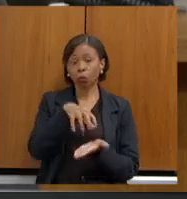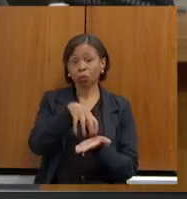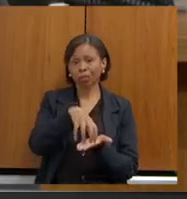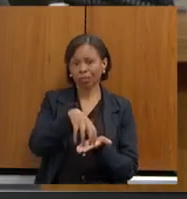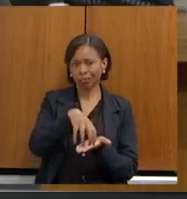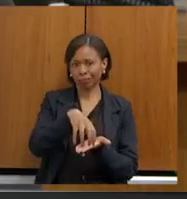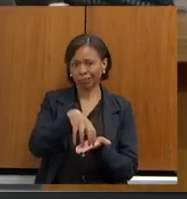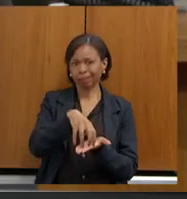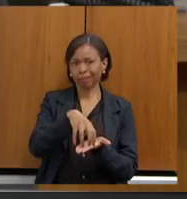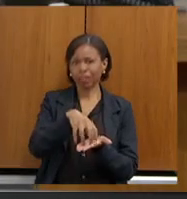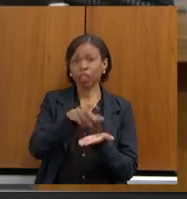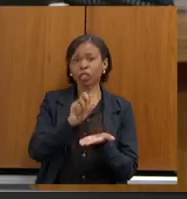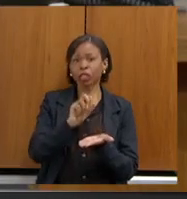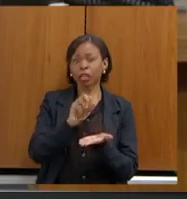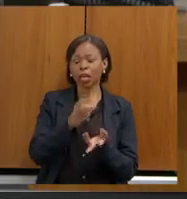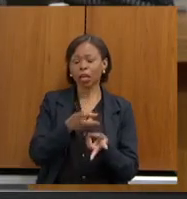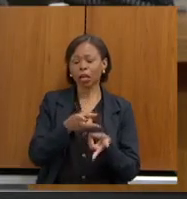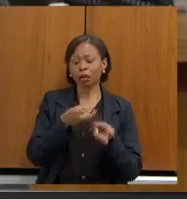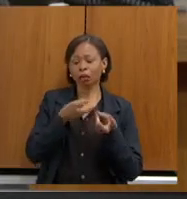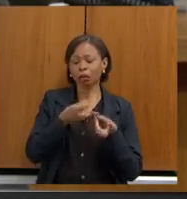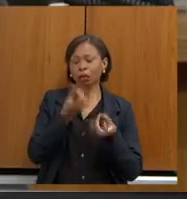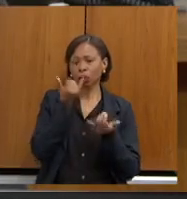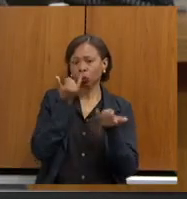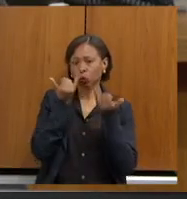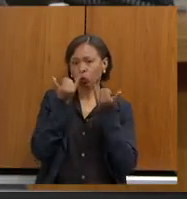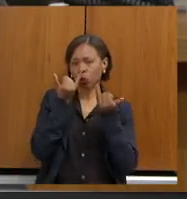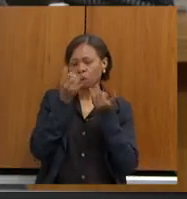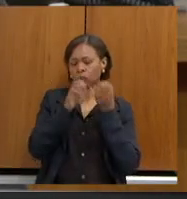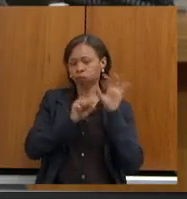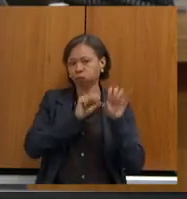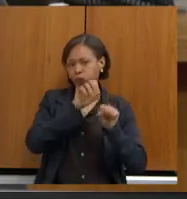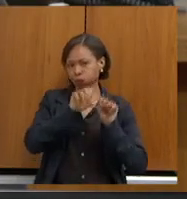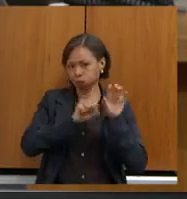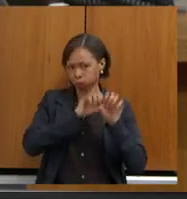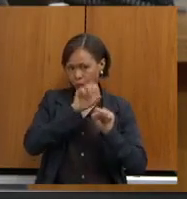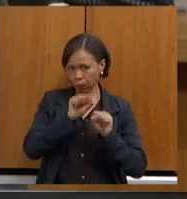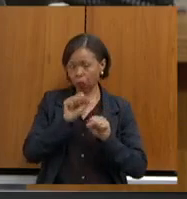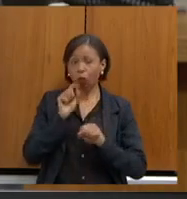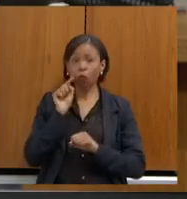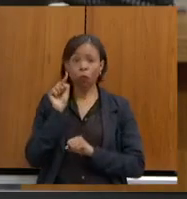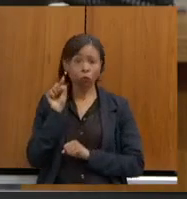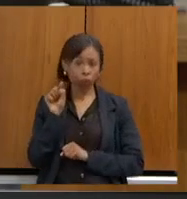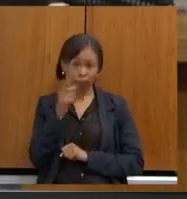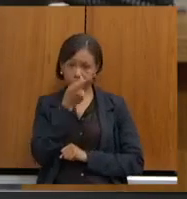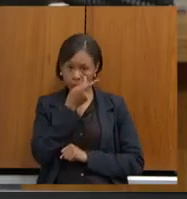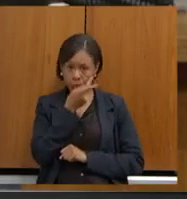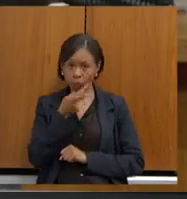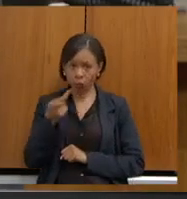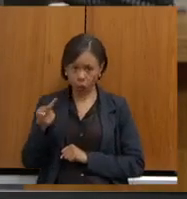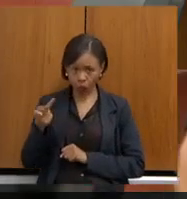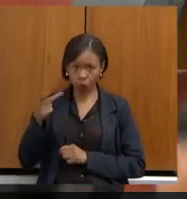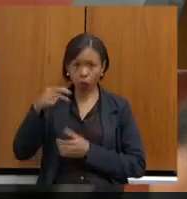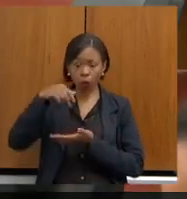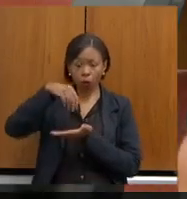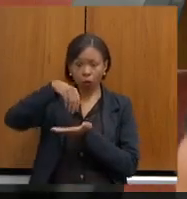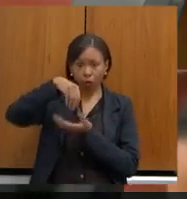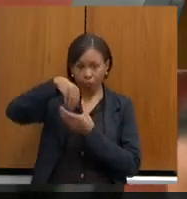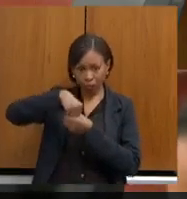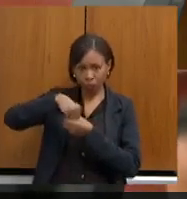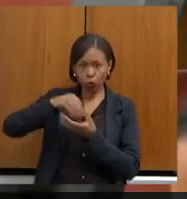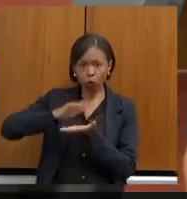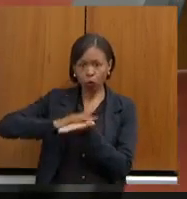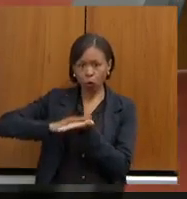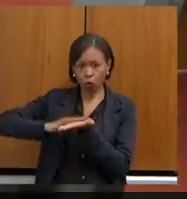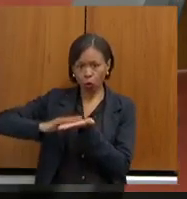extração de dados essa sua visita ali o Instituto de Criminalística é de assustar mesmo com a